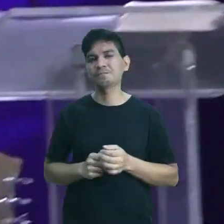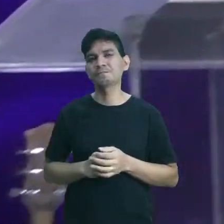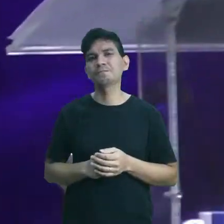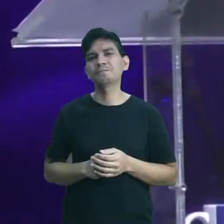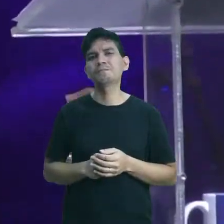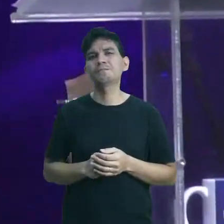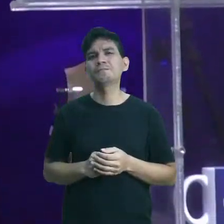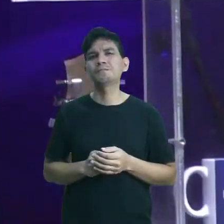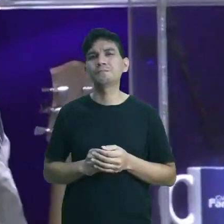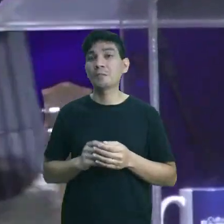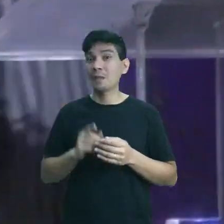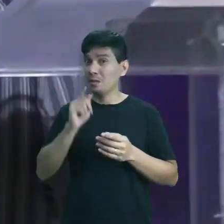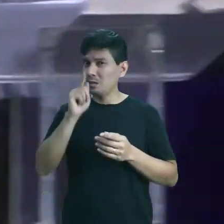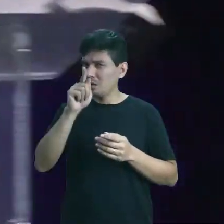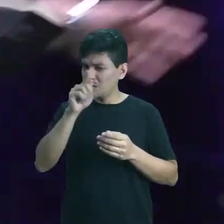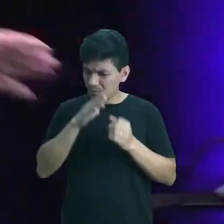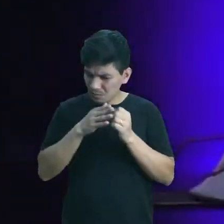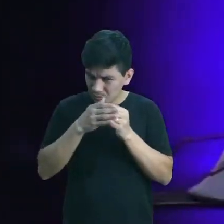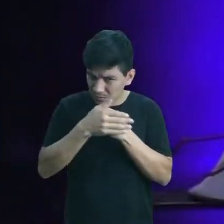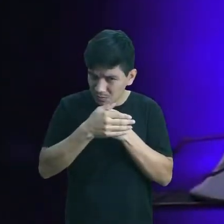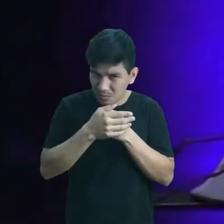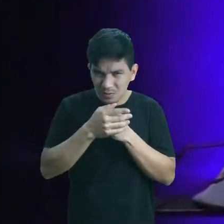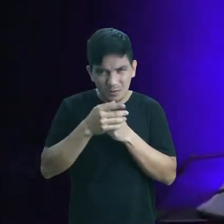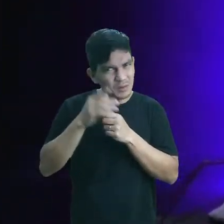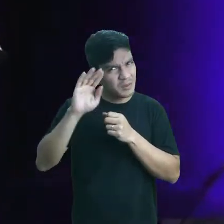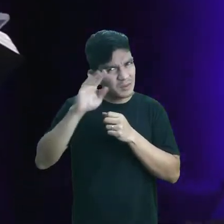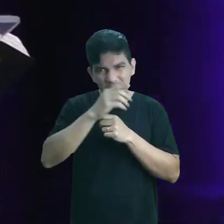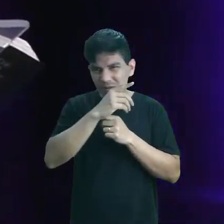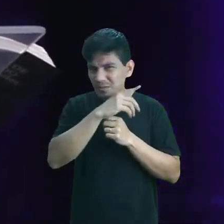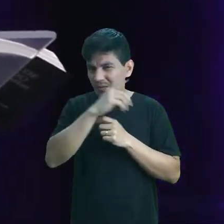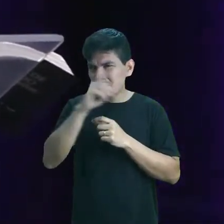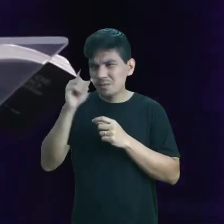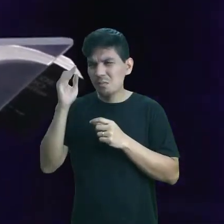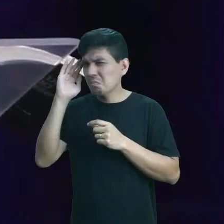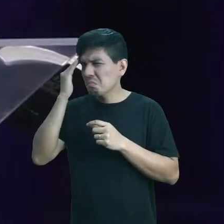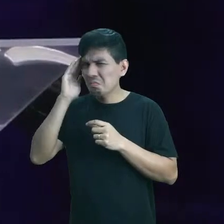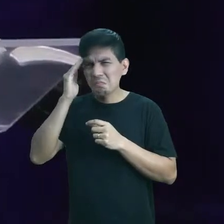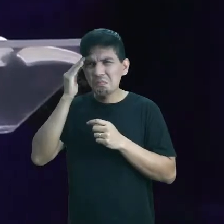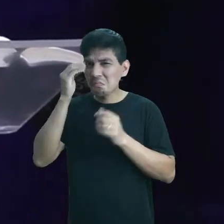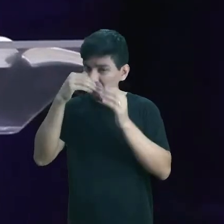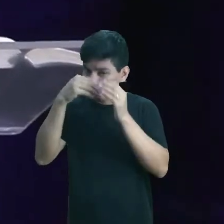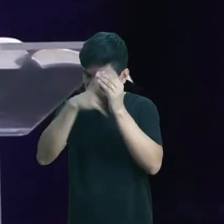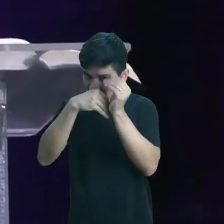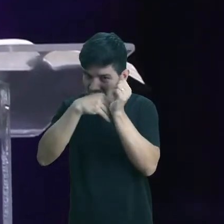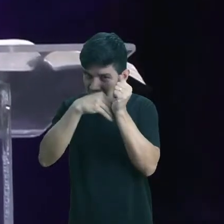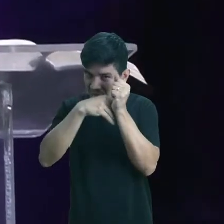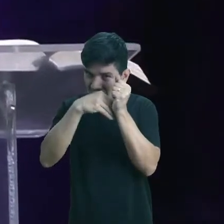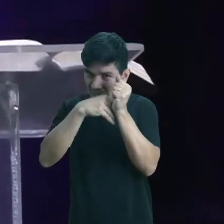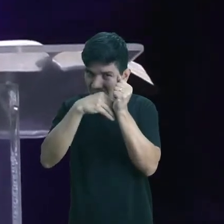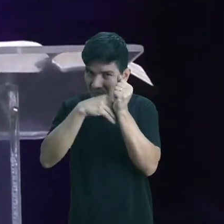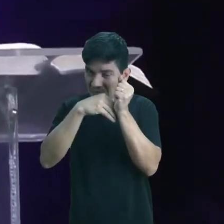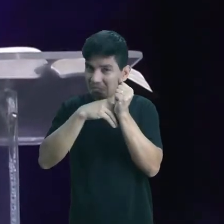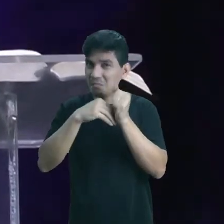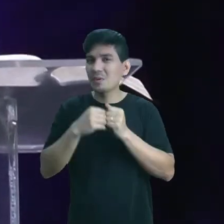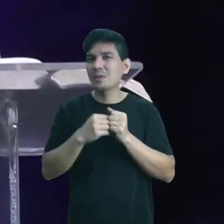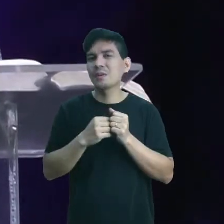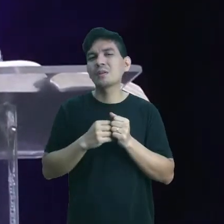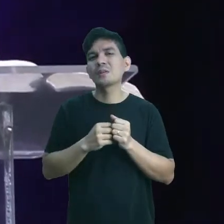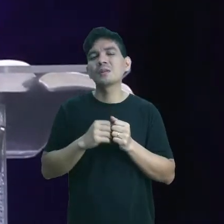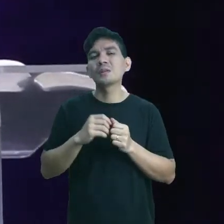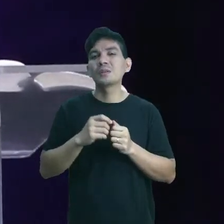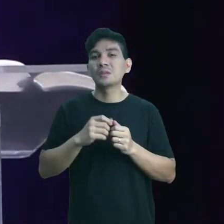debaixo do tapete, ninguém sabe, ninguém nem imagina. Nós seremos julgados pelas coisas